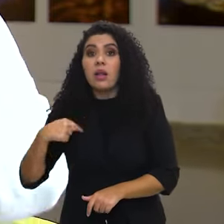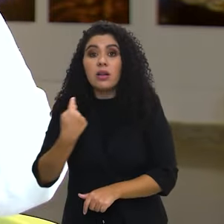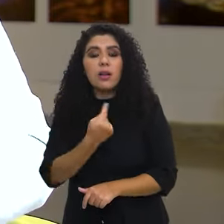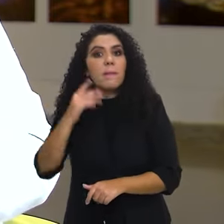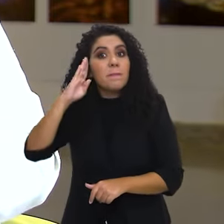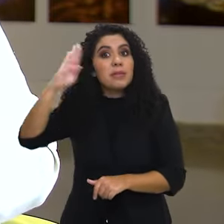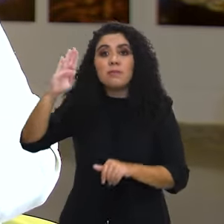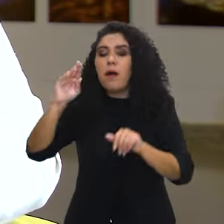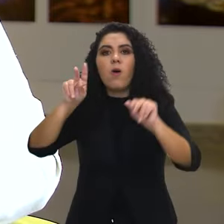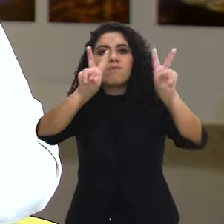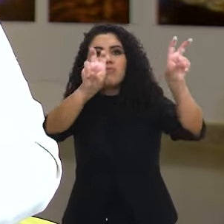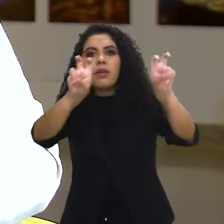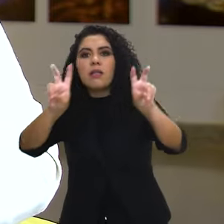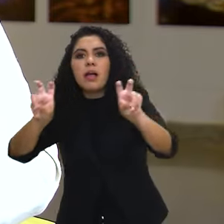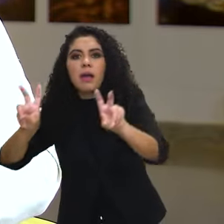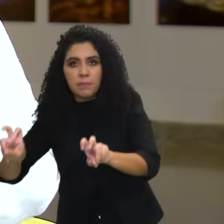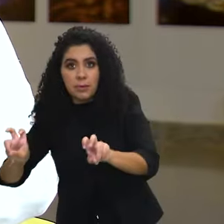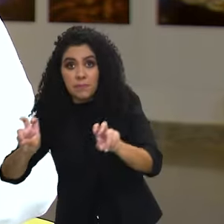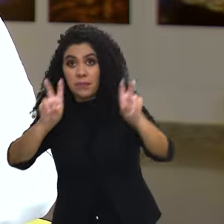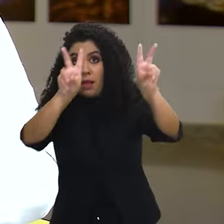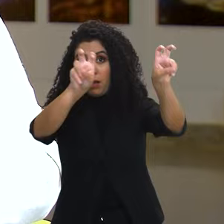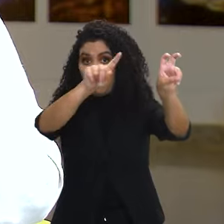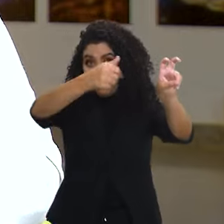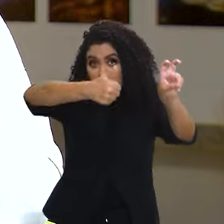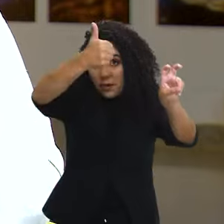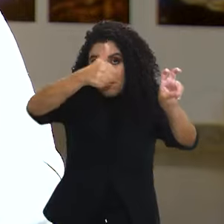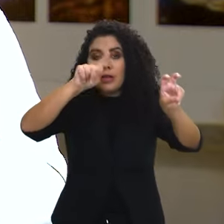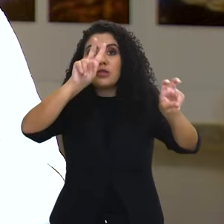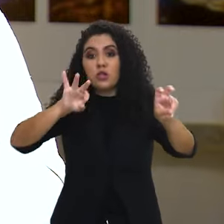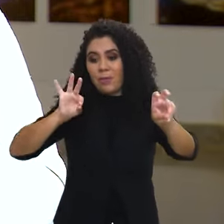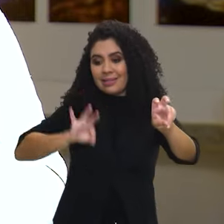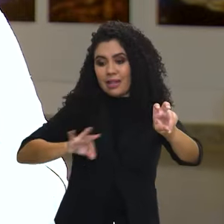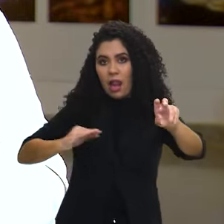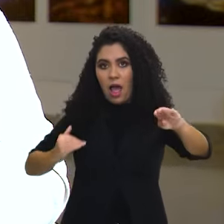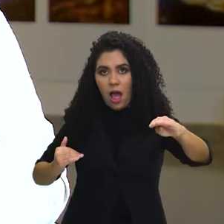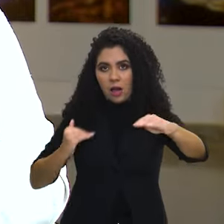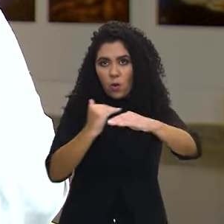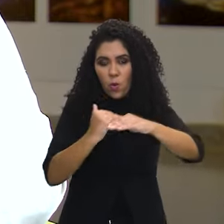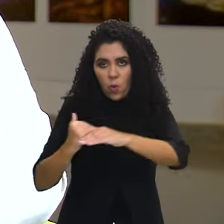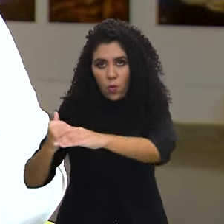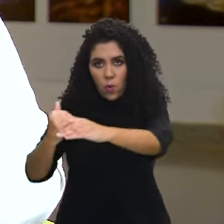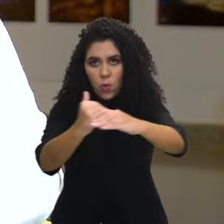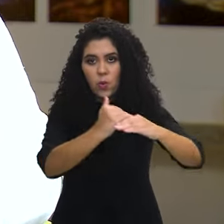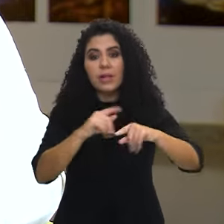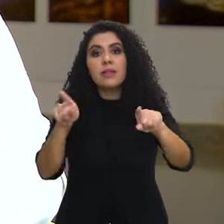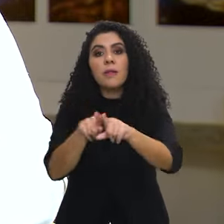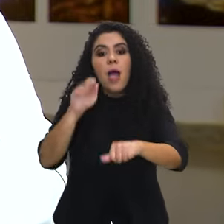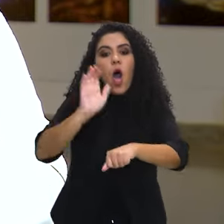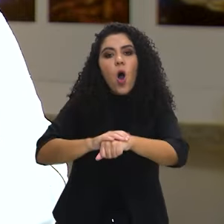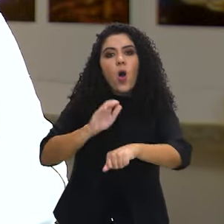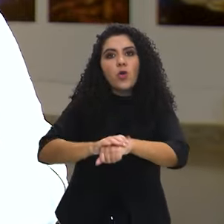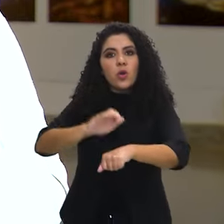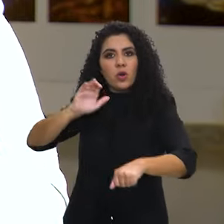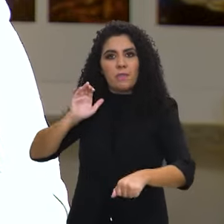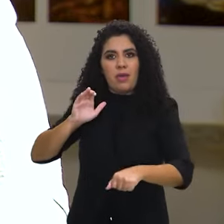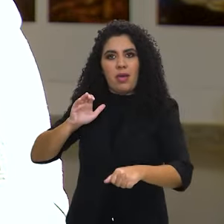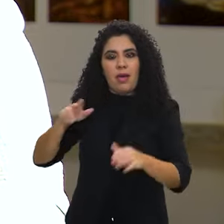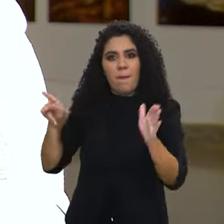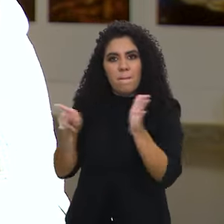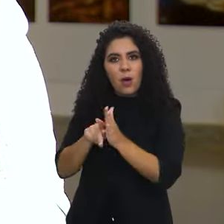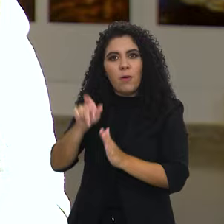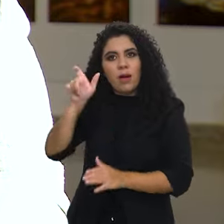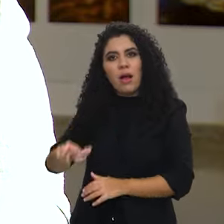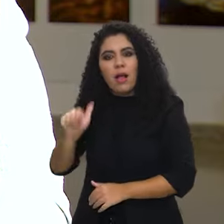nós temos três temas prioritários um é a questão da Igualdade salarial e a autonomia econômica das mulheres né